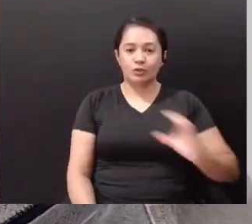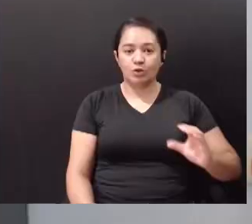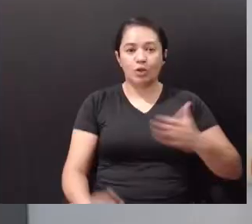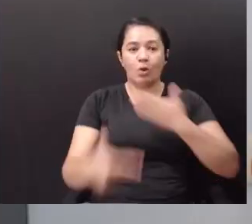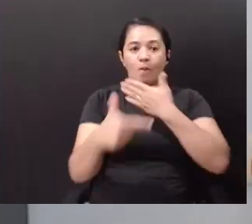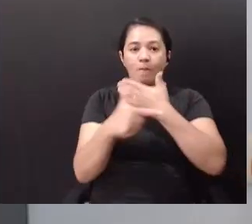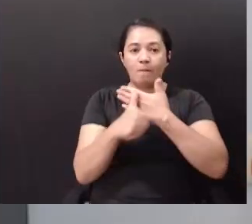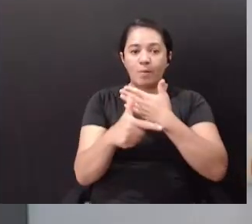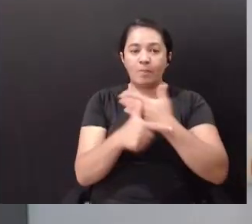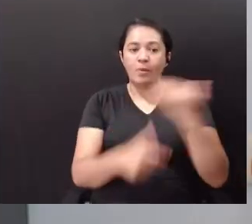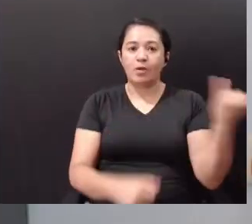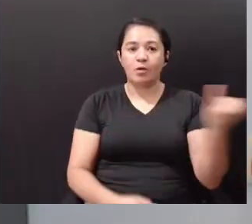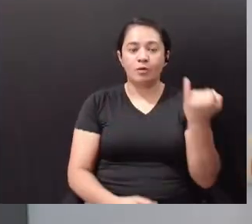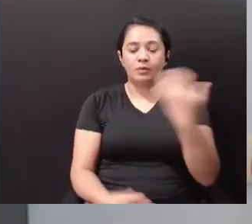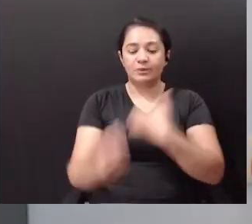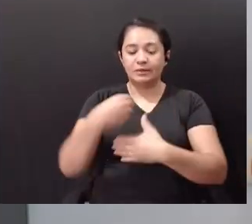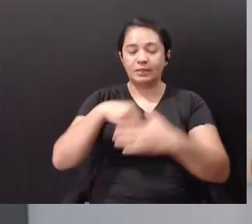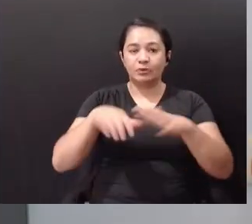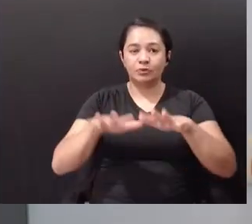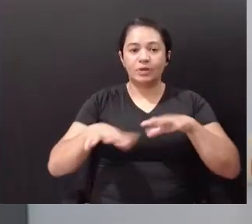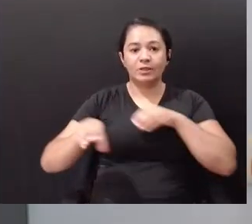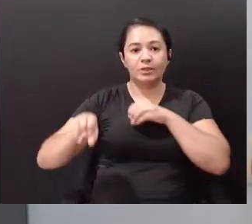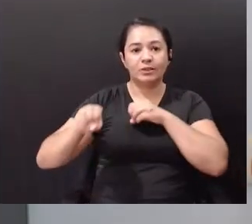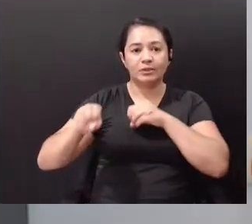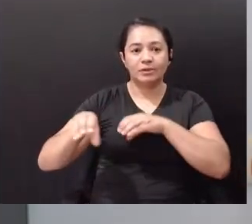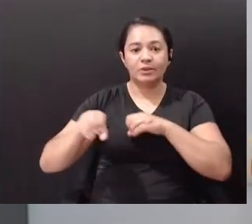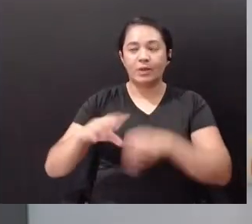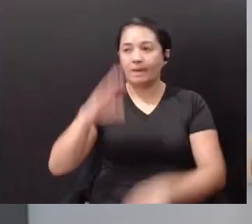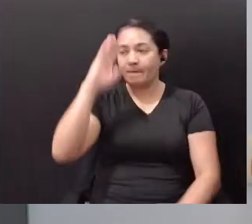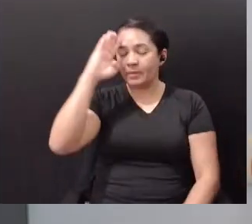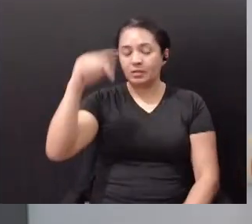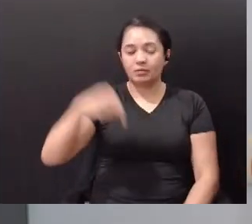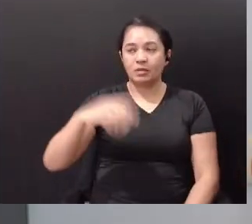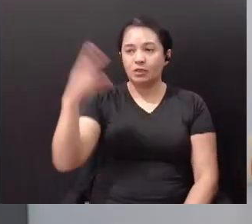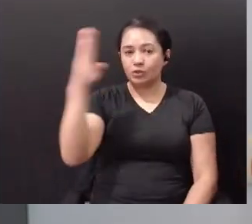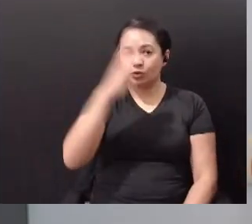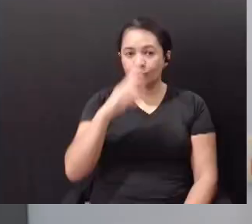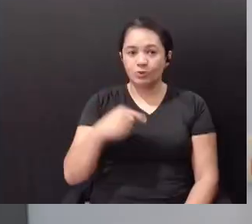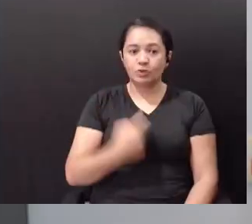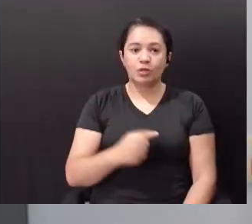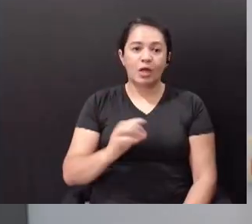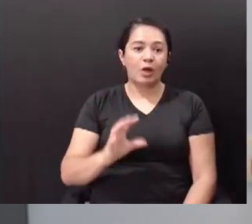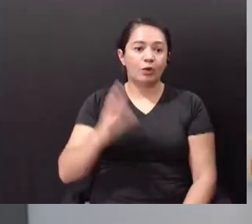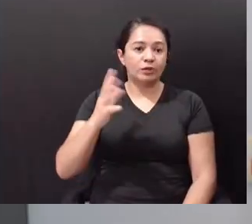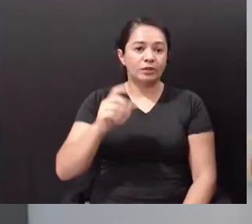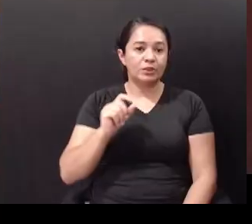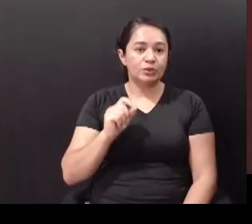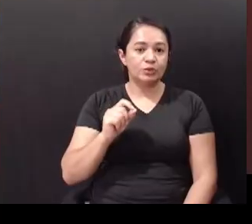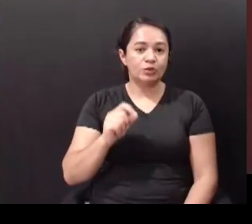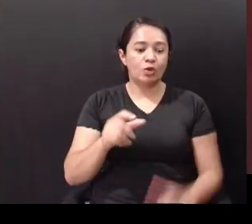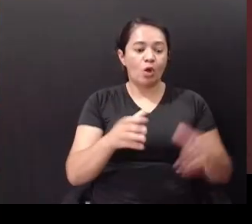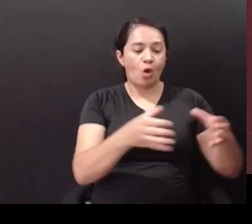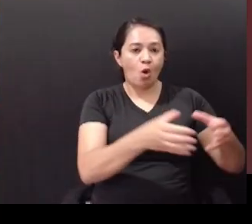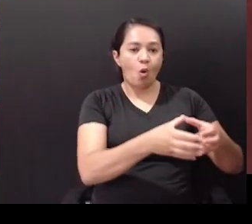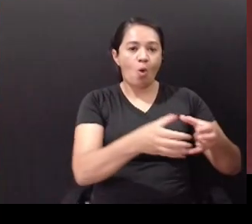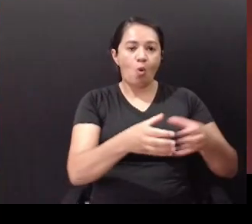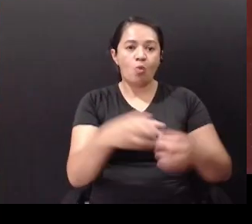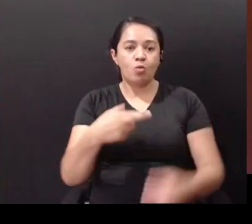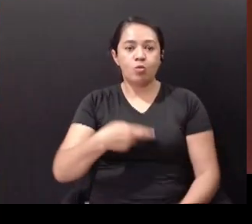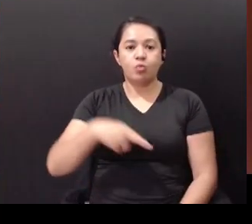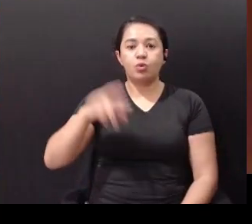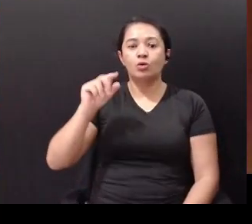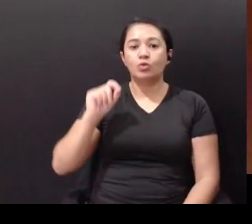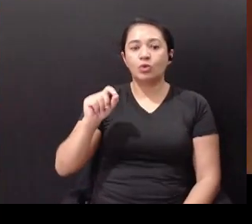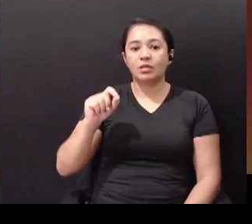educação. No caso do Brasil, nós teremos, além das ordens, também a contratação